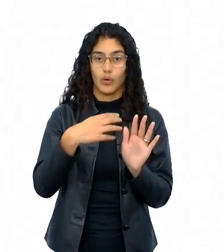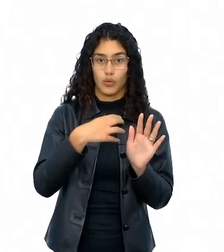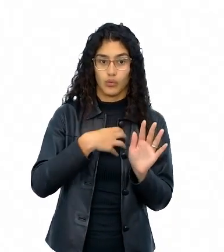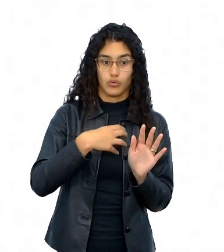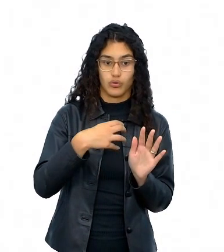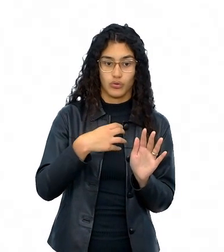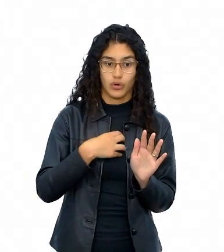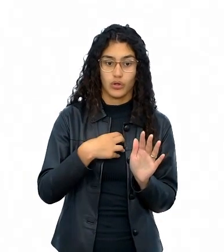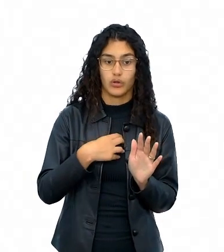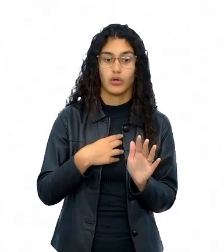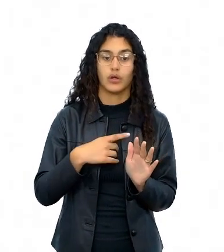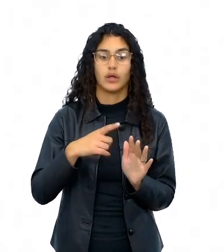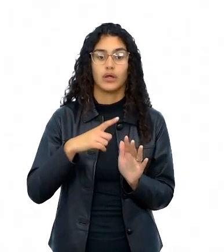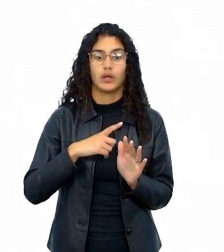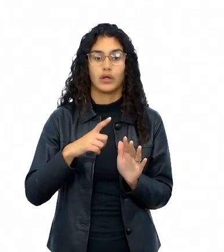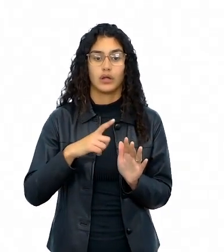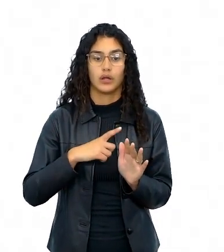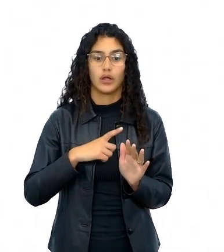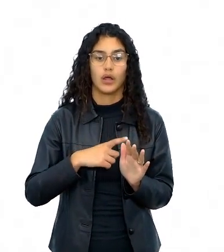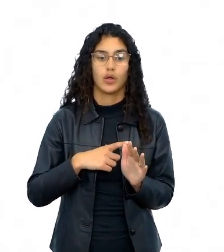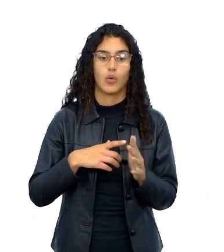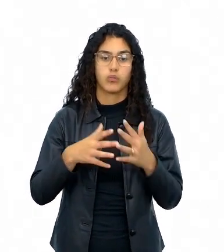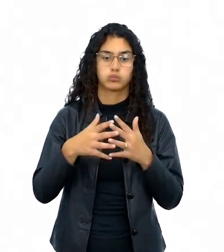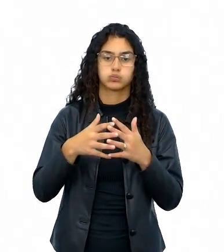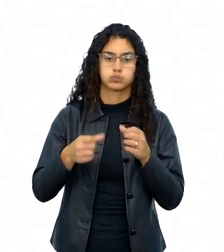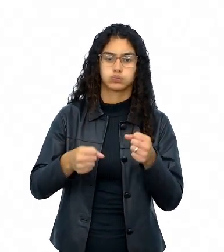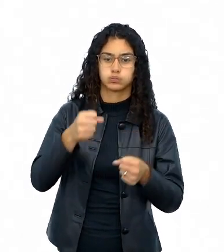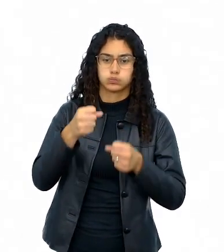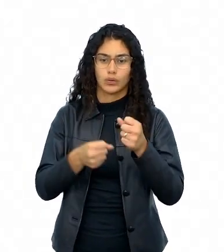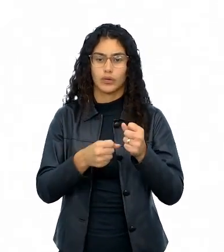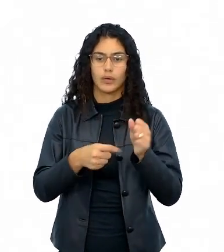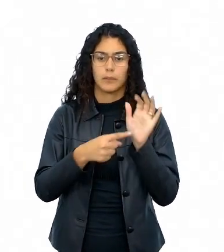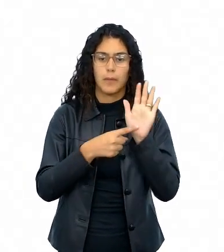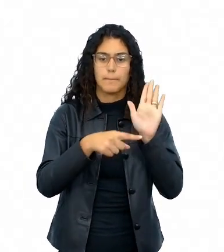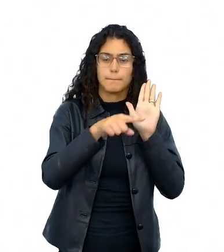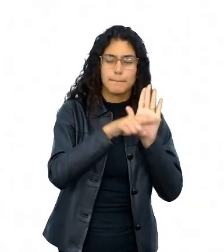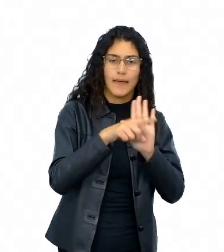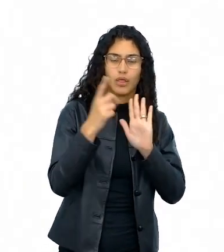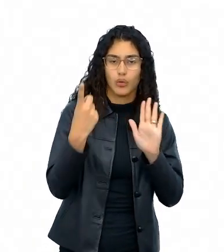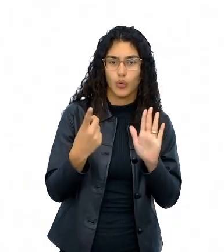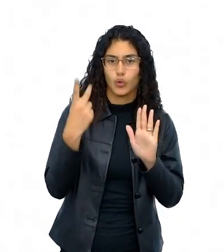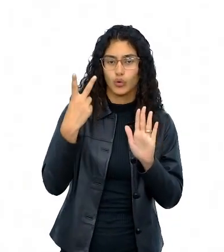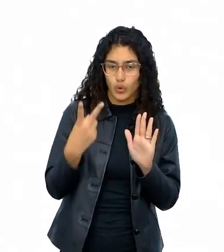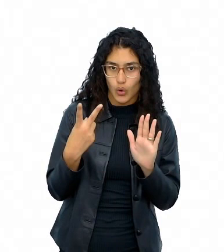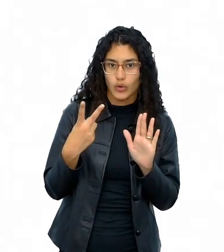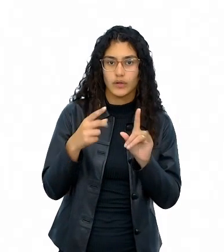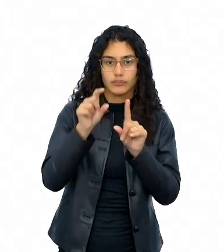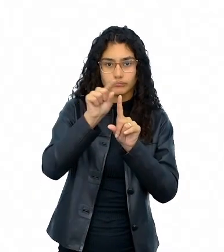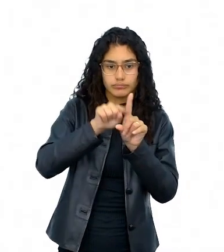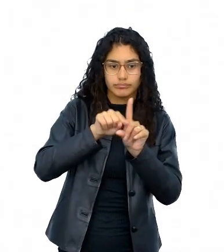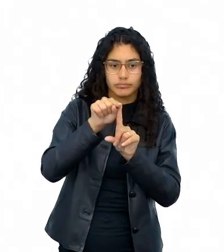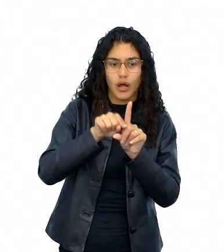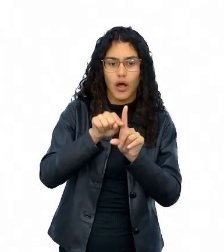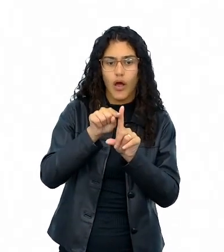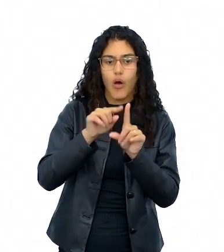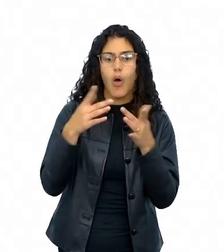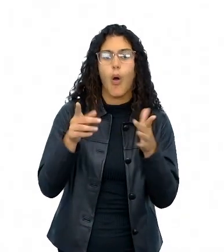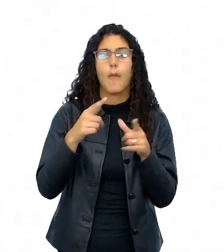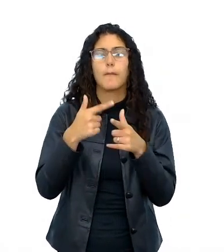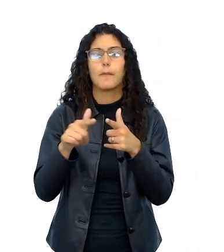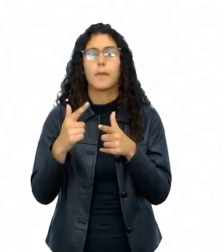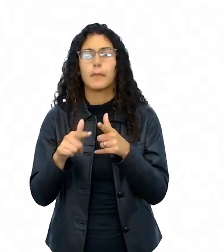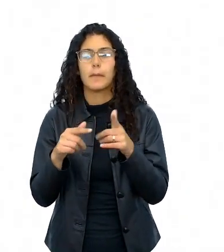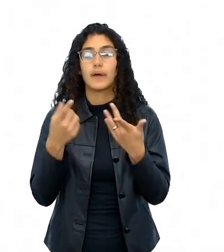situação, tá? Que tem um caminhão que está registrando menos 12 graus, e aí, o que é dado no problema, né? Que